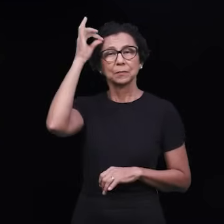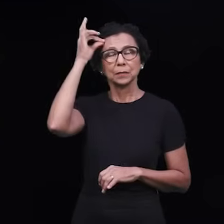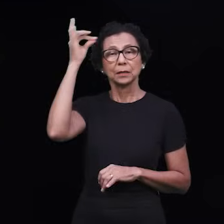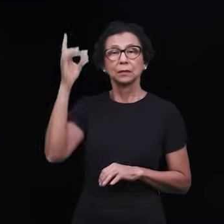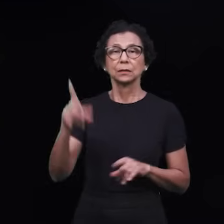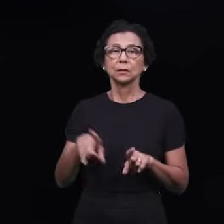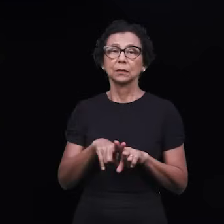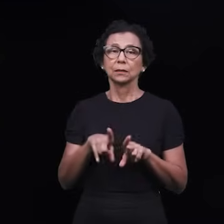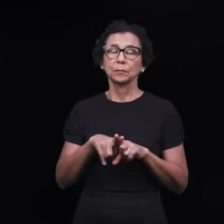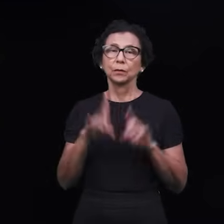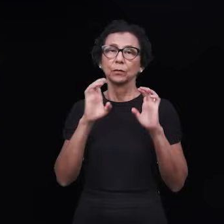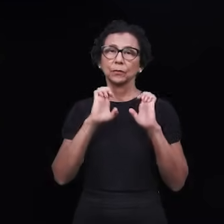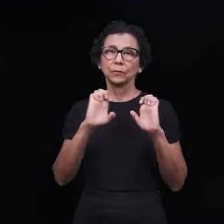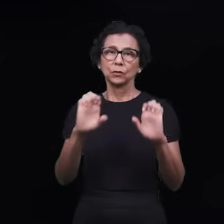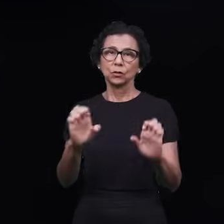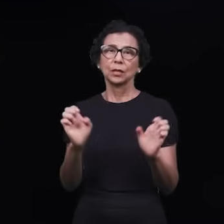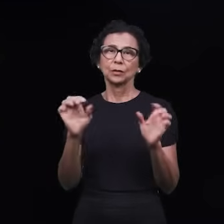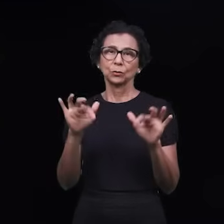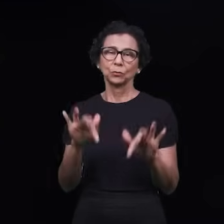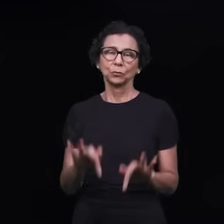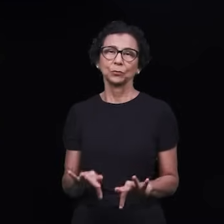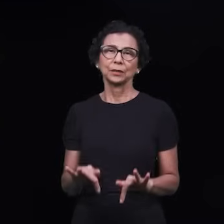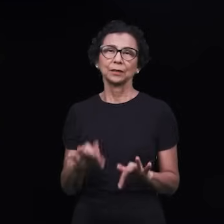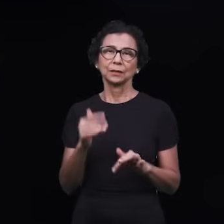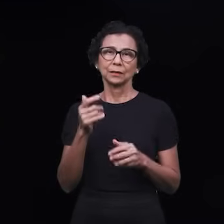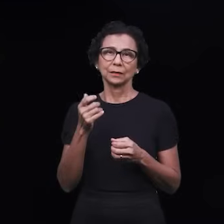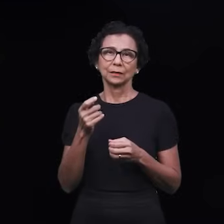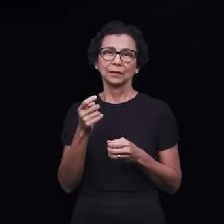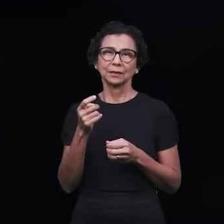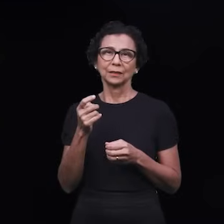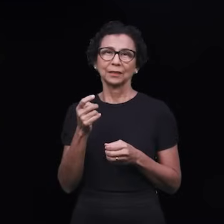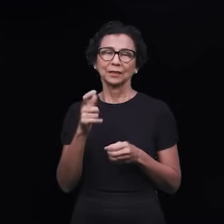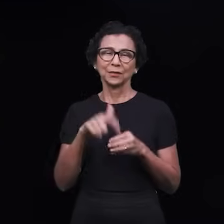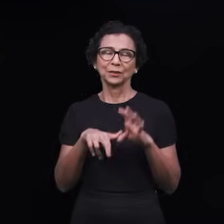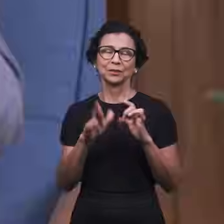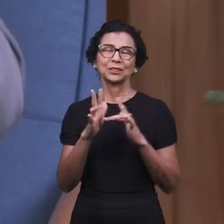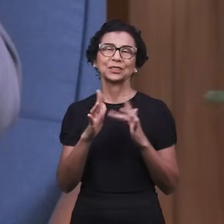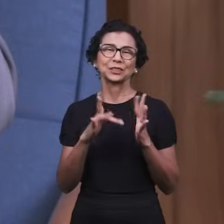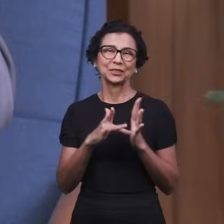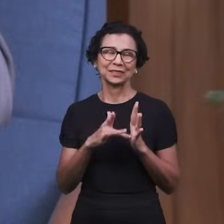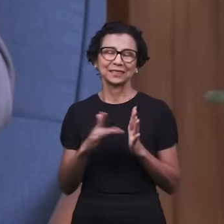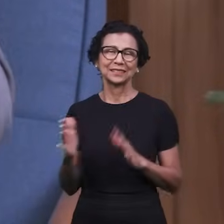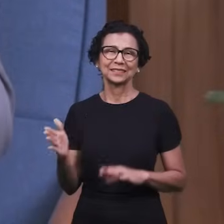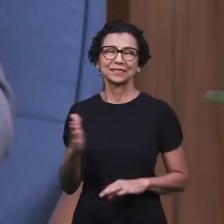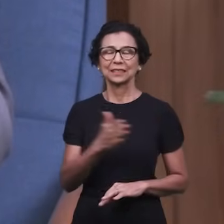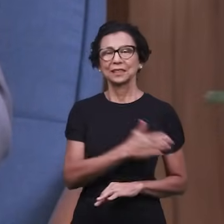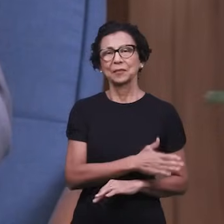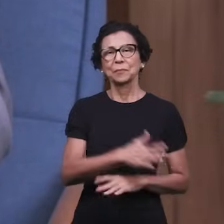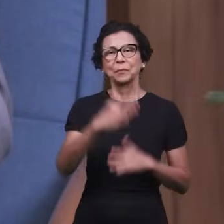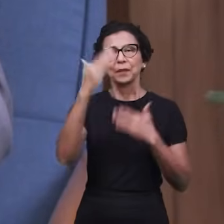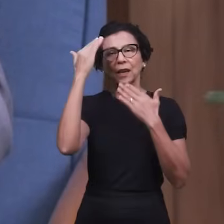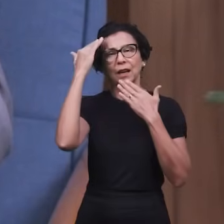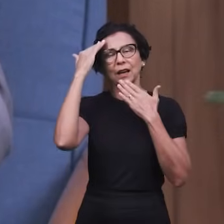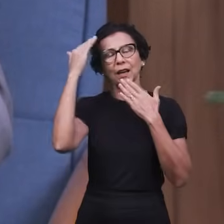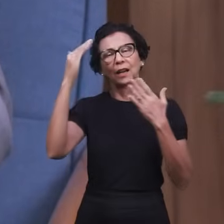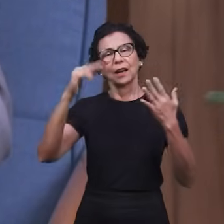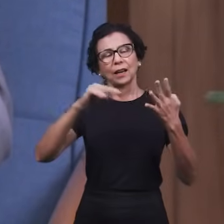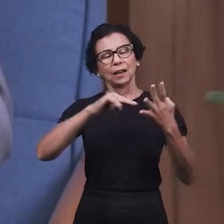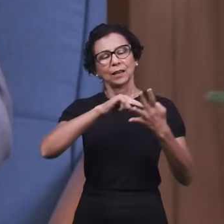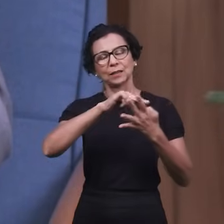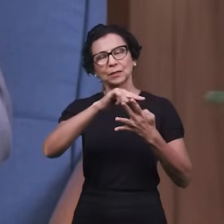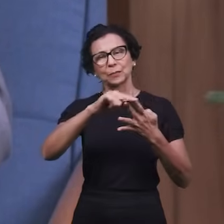de viver nesta última hora. Amém, irmãos? A todos a paz do Senhor. Amém. Eu quero agradecer ao